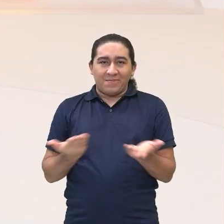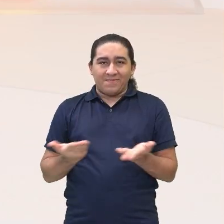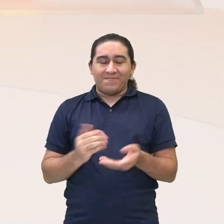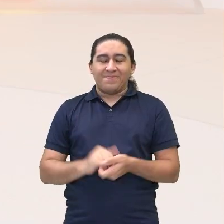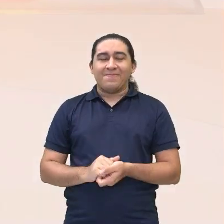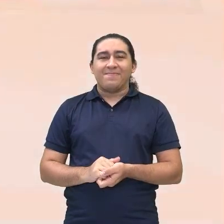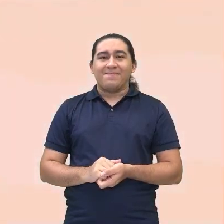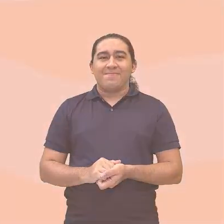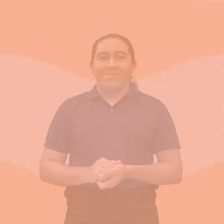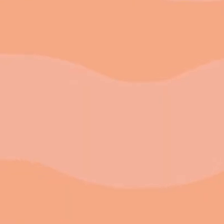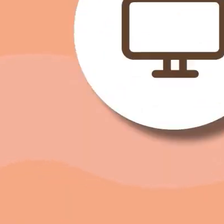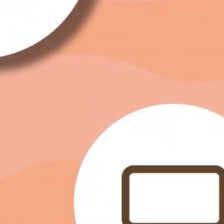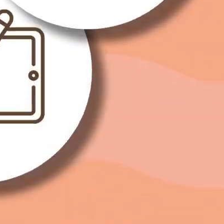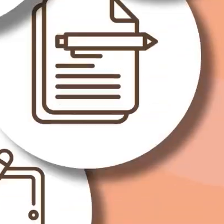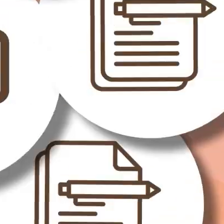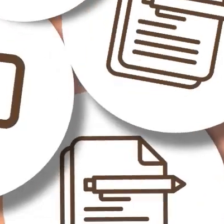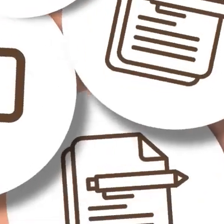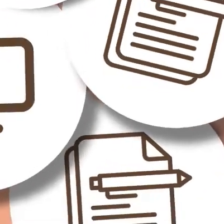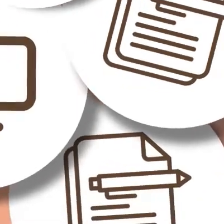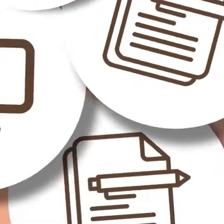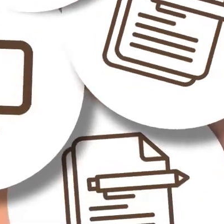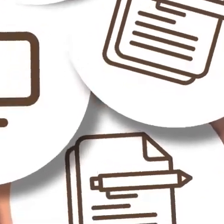aula.